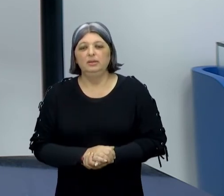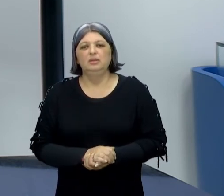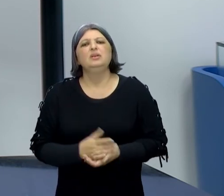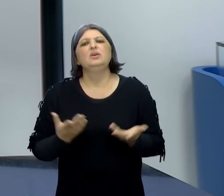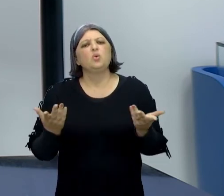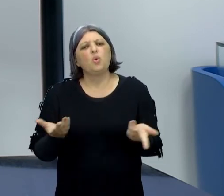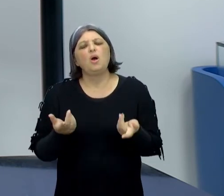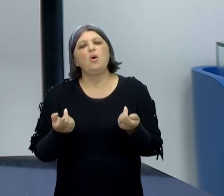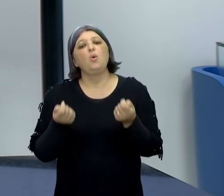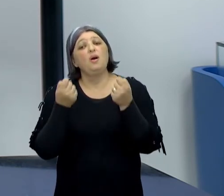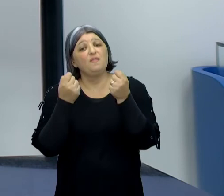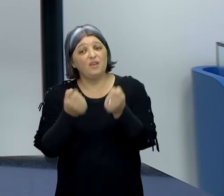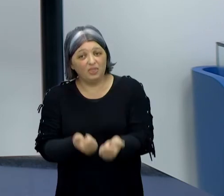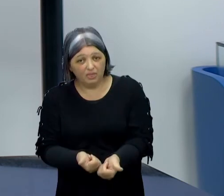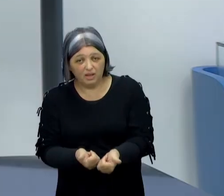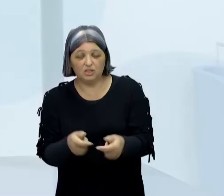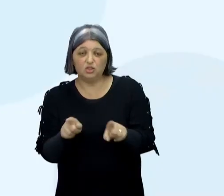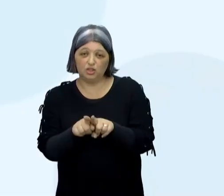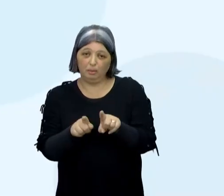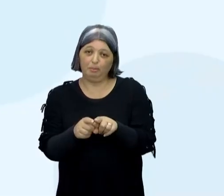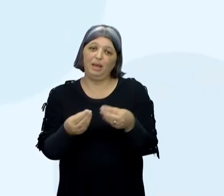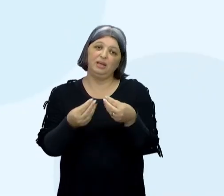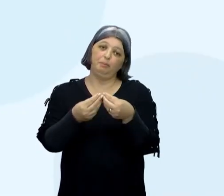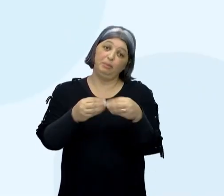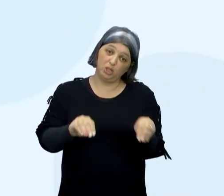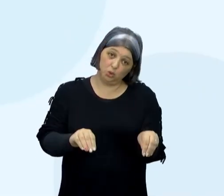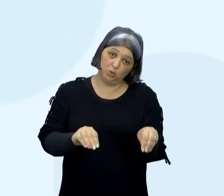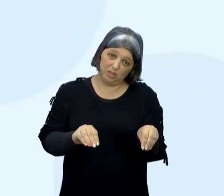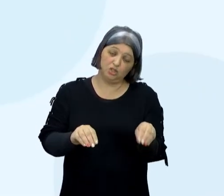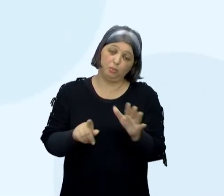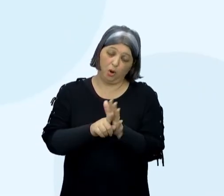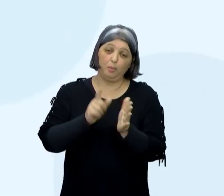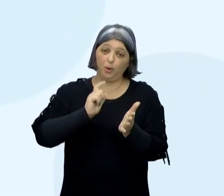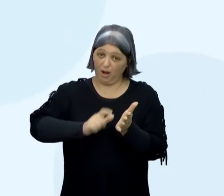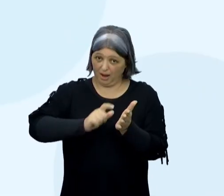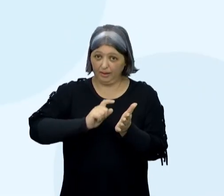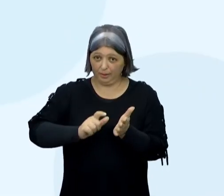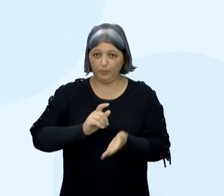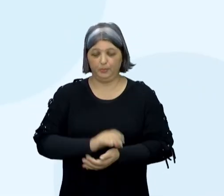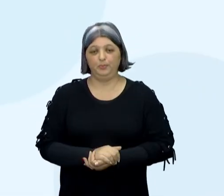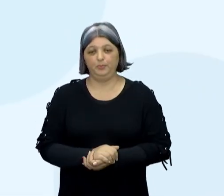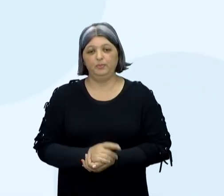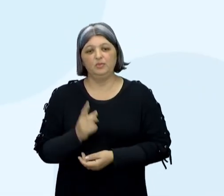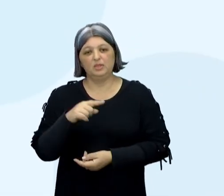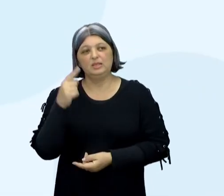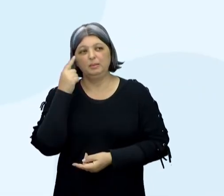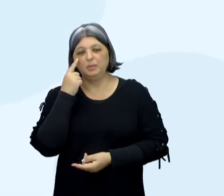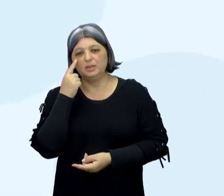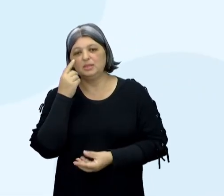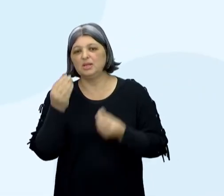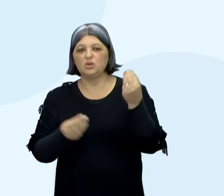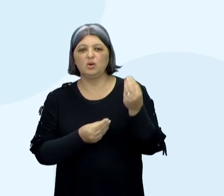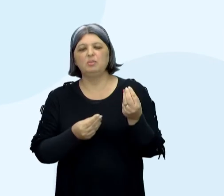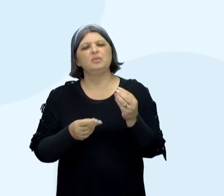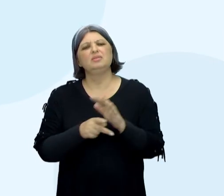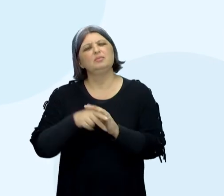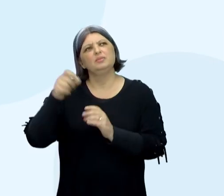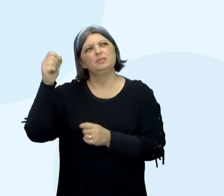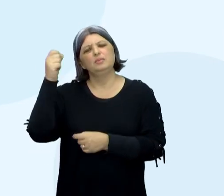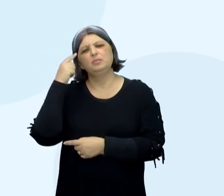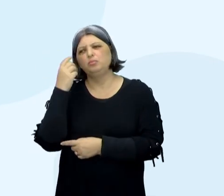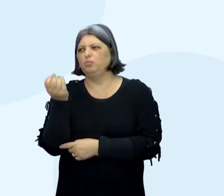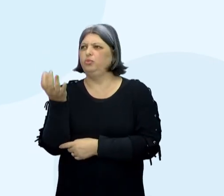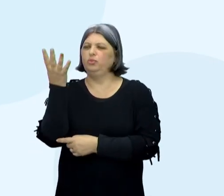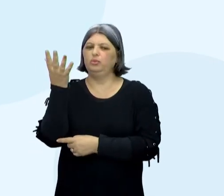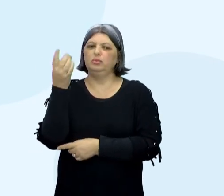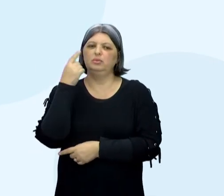as vantagens e as desvantagens aí do cartão de crédito? Eu gostaria que vocês pensassem, não sei se eu sei fazer uma lâmpada, mas eu gostaria